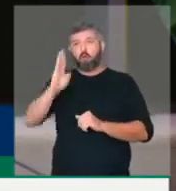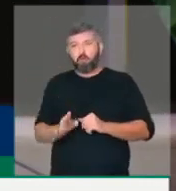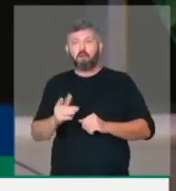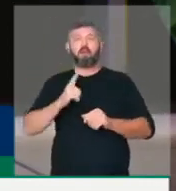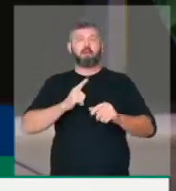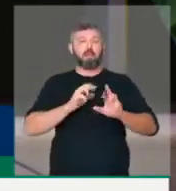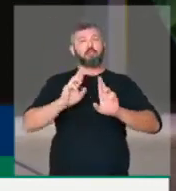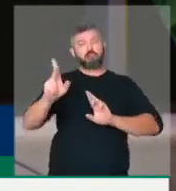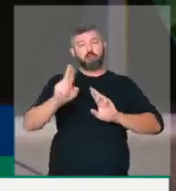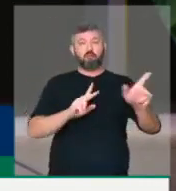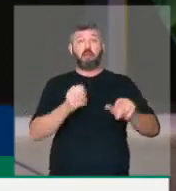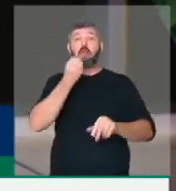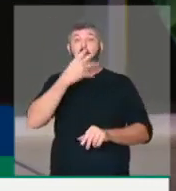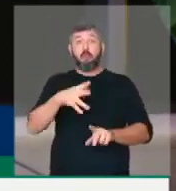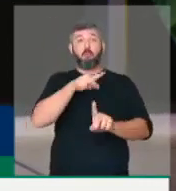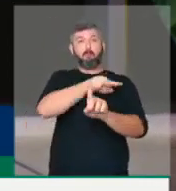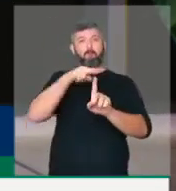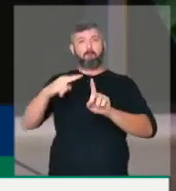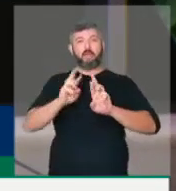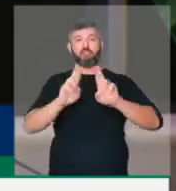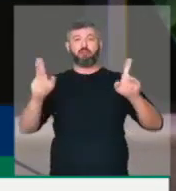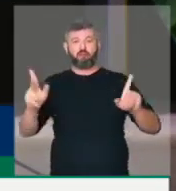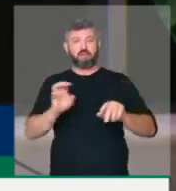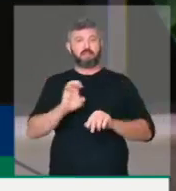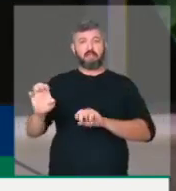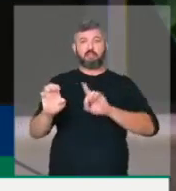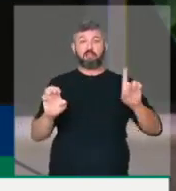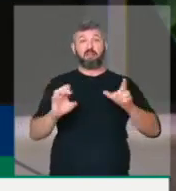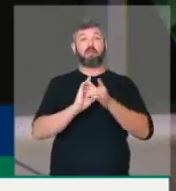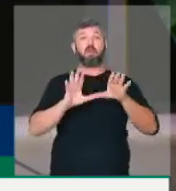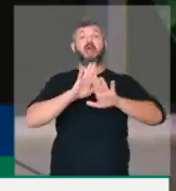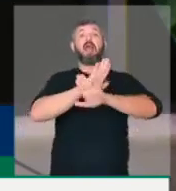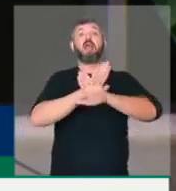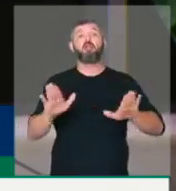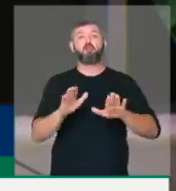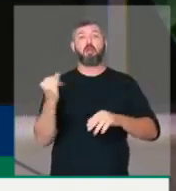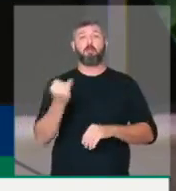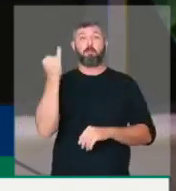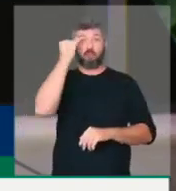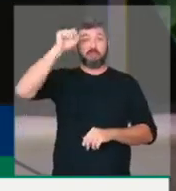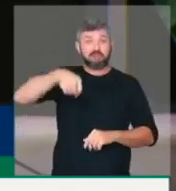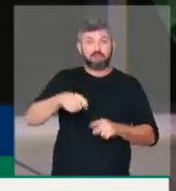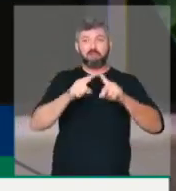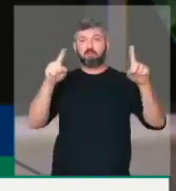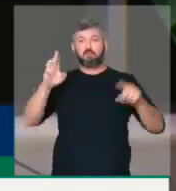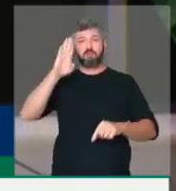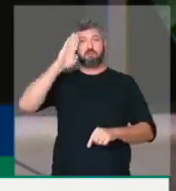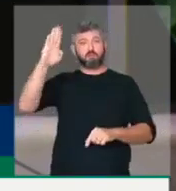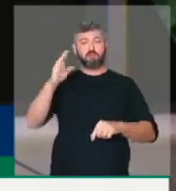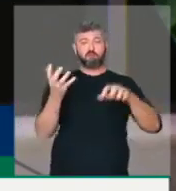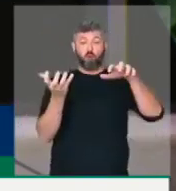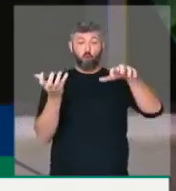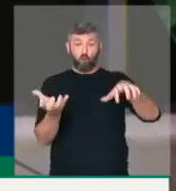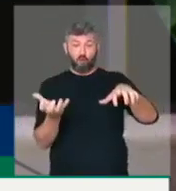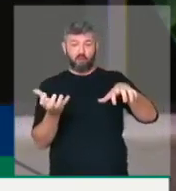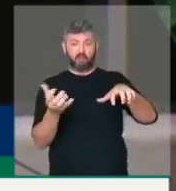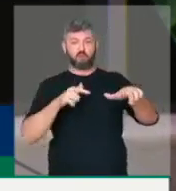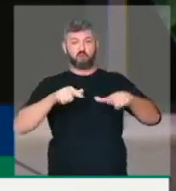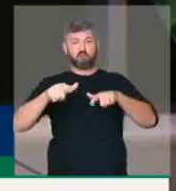e ainda bem que existem diferenças aqui dentro, porque esse é o sentido da democracia, mas a principal função do parlamento